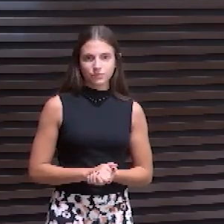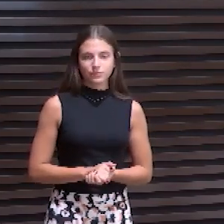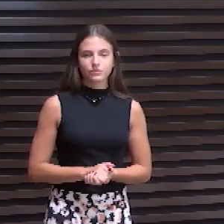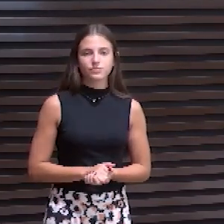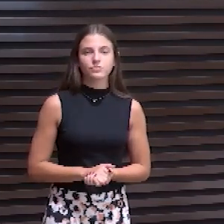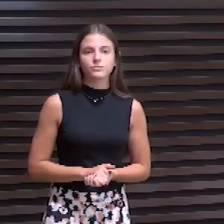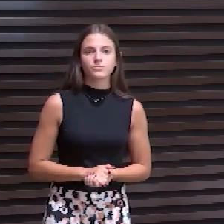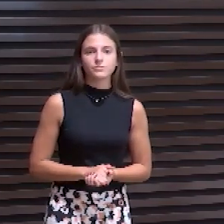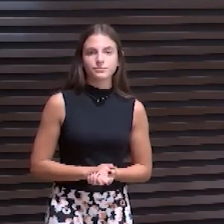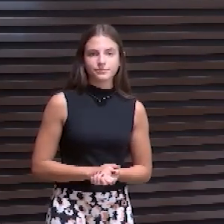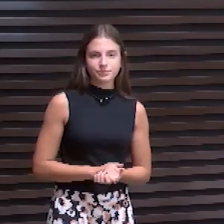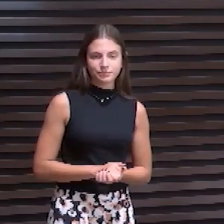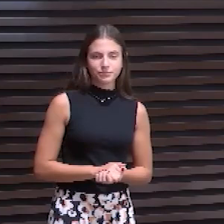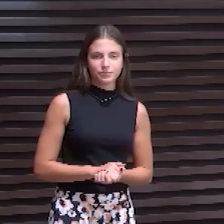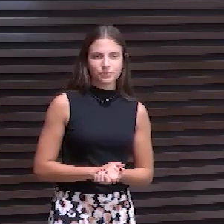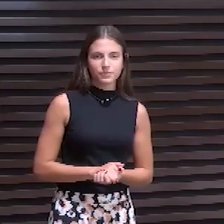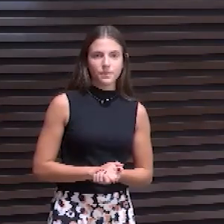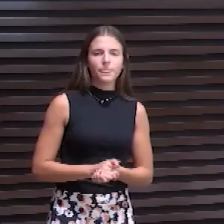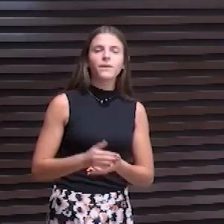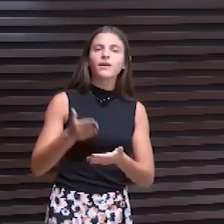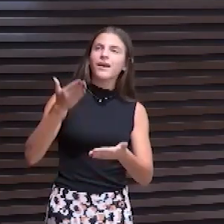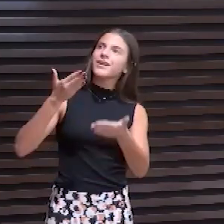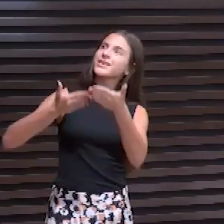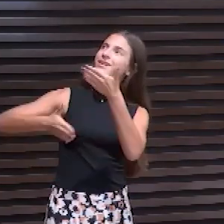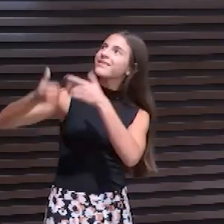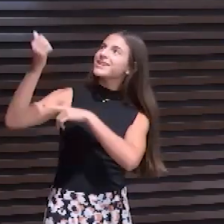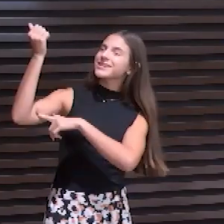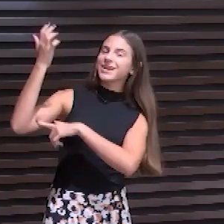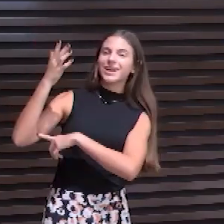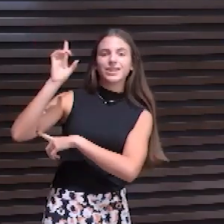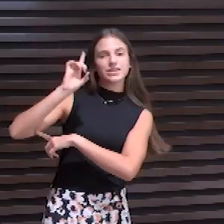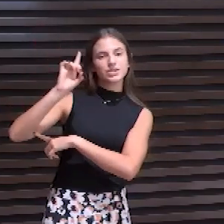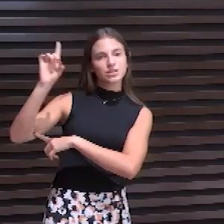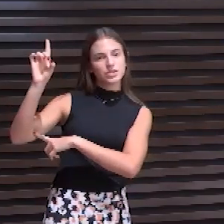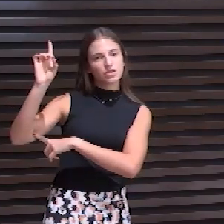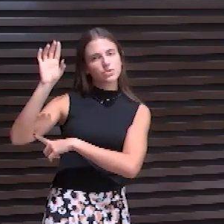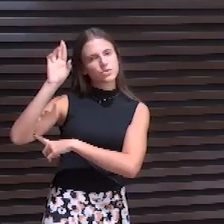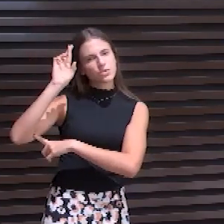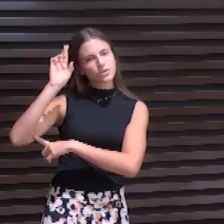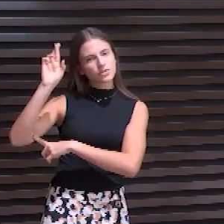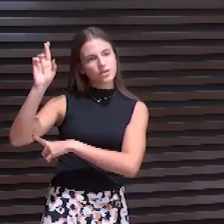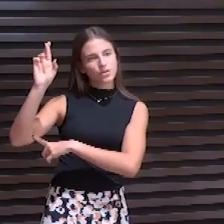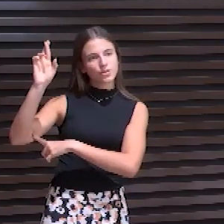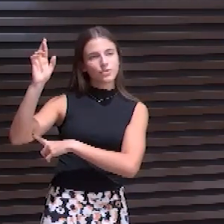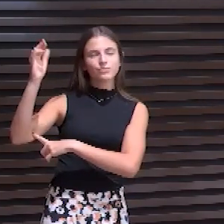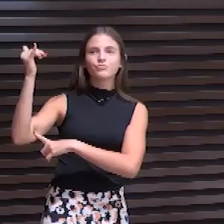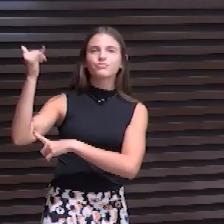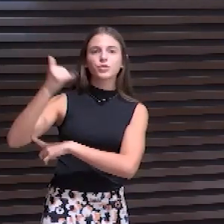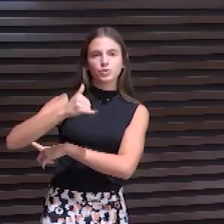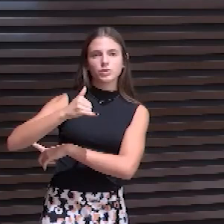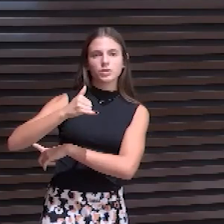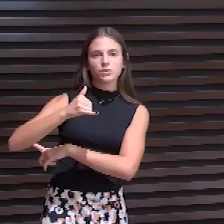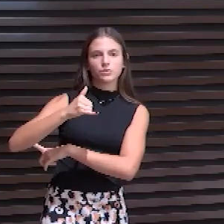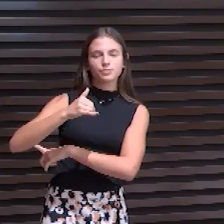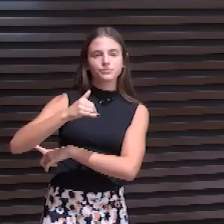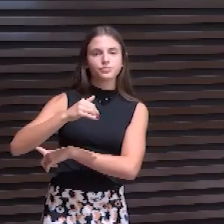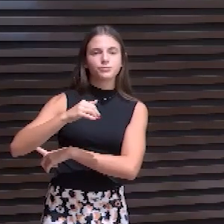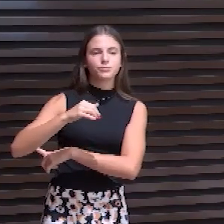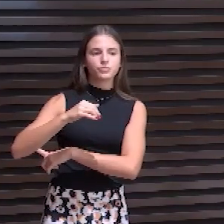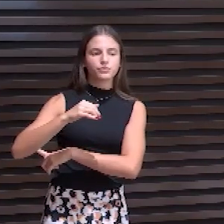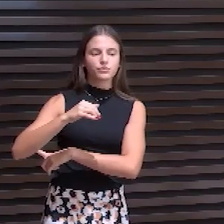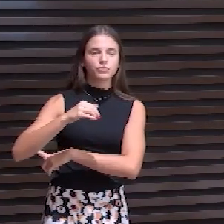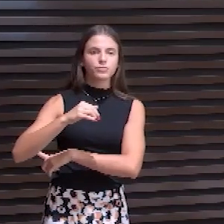Irmãos, pela graça de Deus, o Senhor tem nos dado o encargo